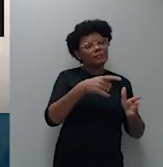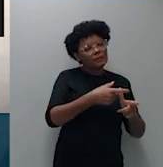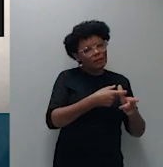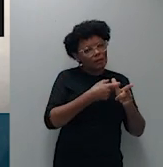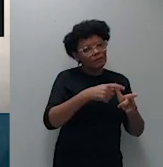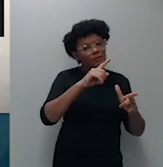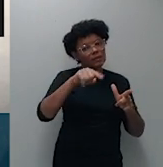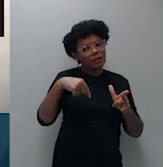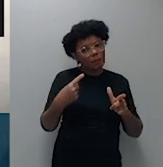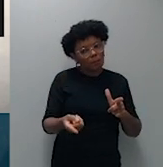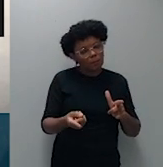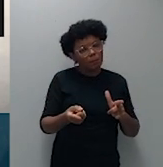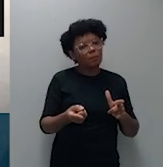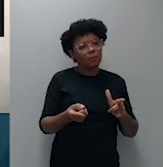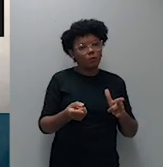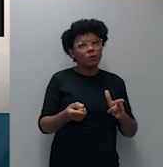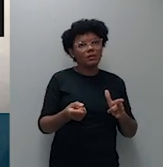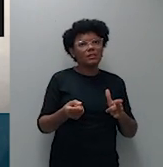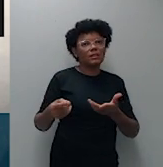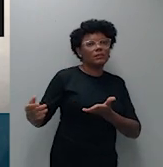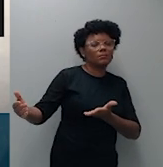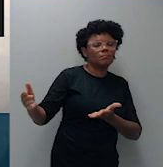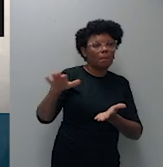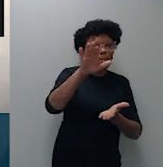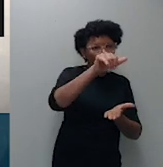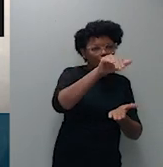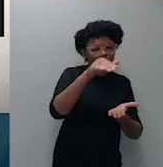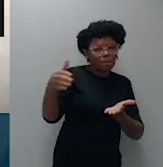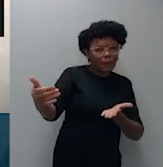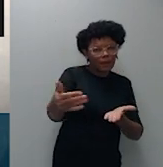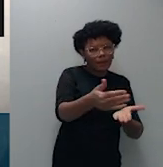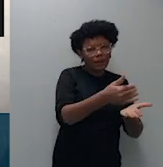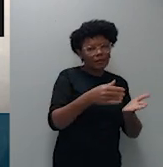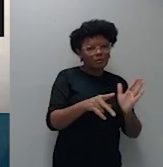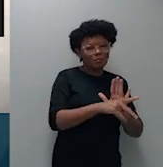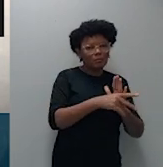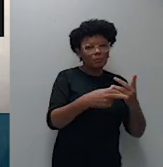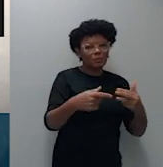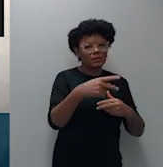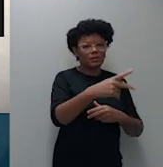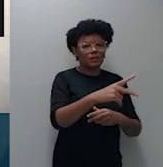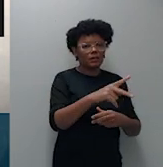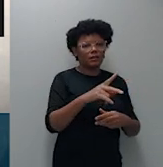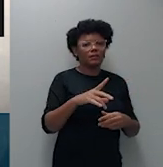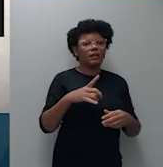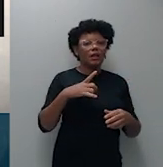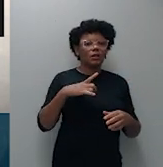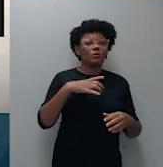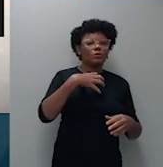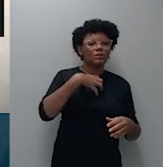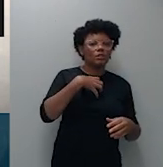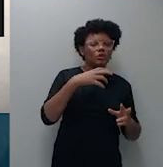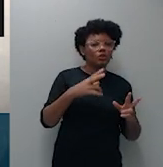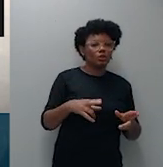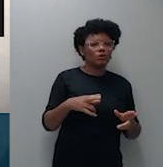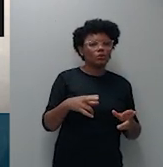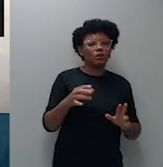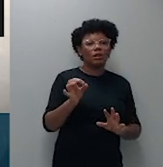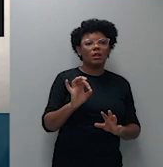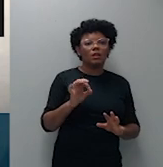Se daria após a efetivação invoco os precedentes da casa nesse sentido